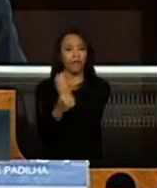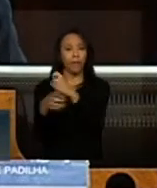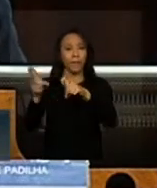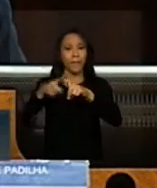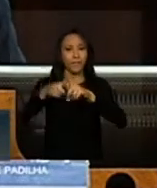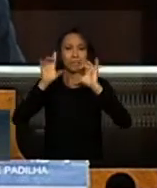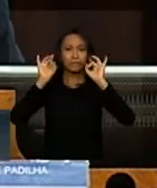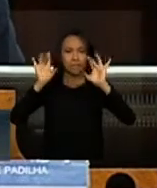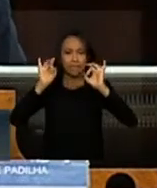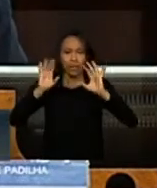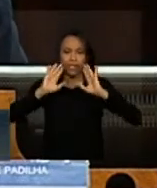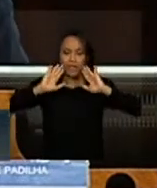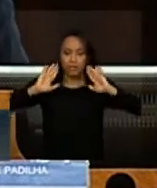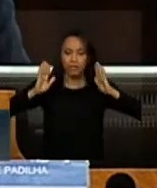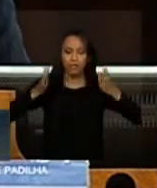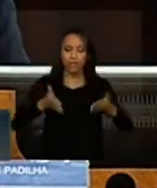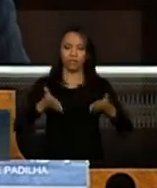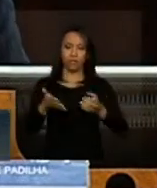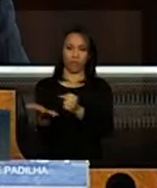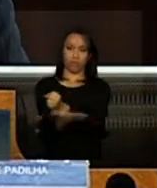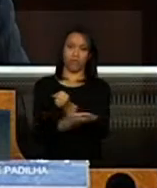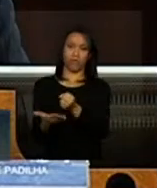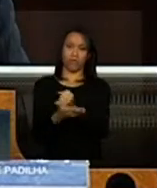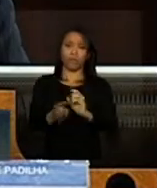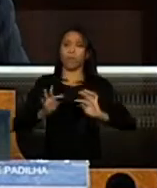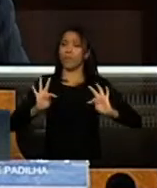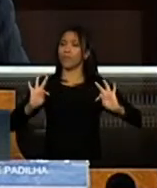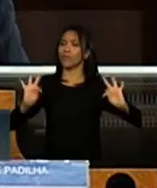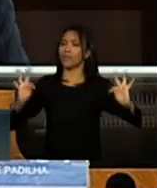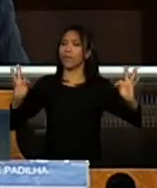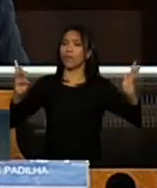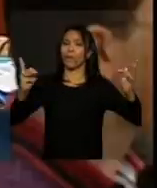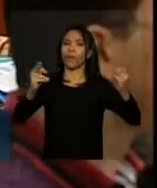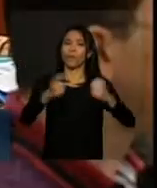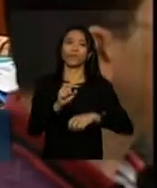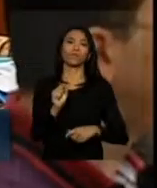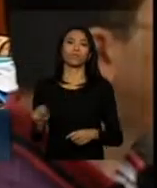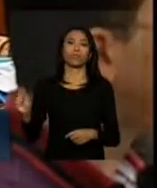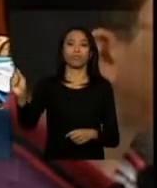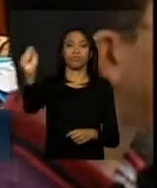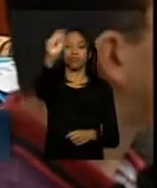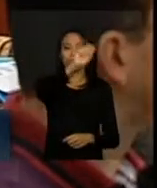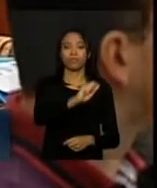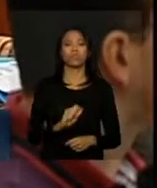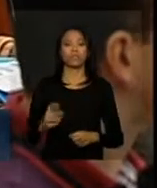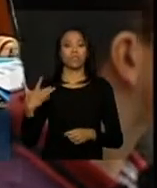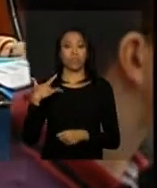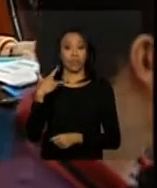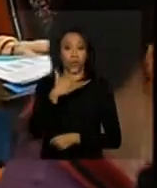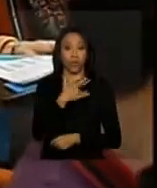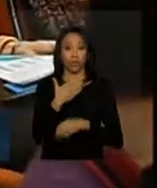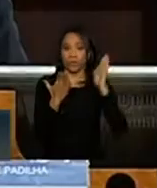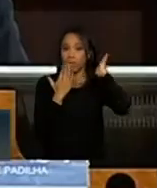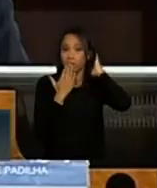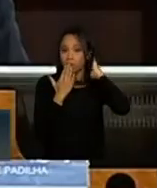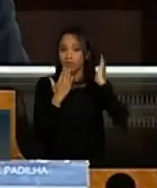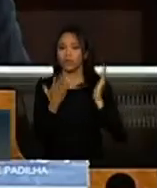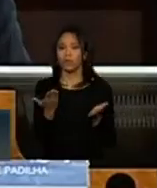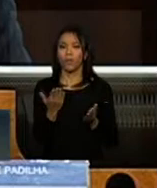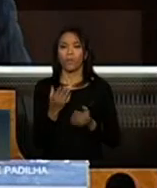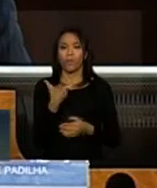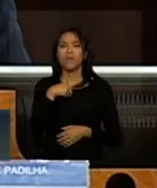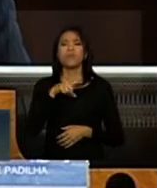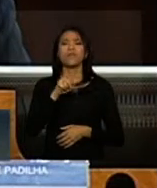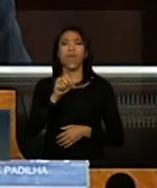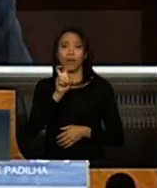em atenção básica para todos os distritos de saúde indígena. Então, uma das formas, né, quem é a